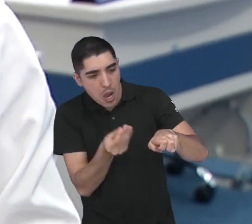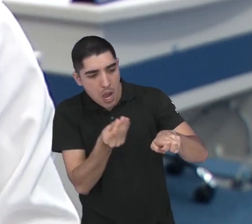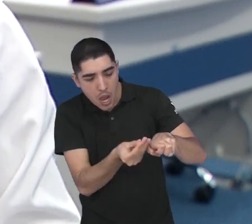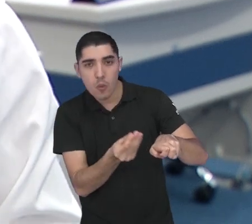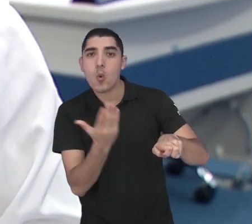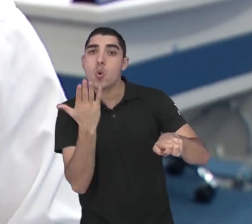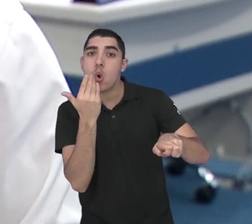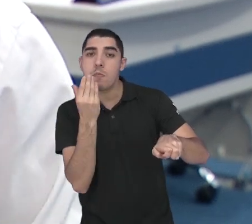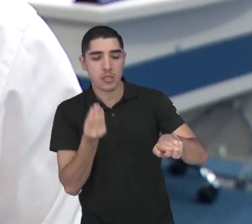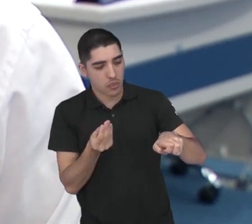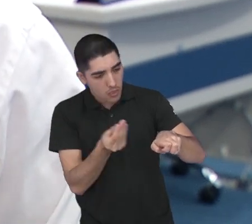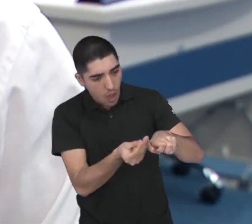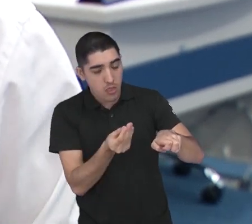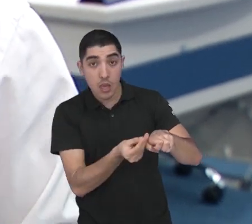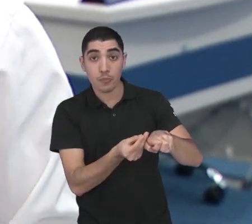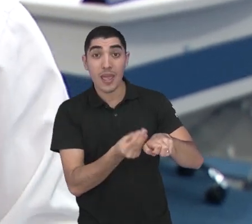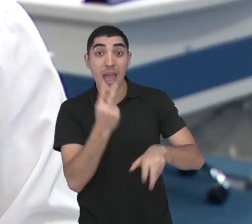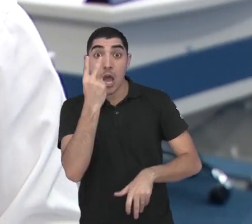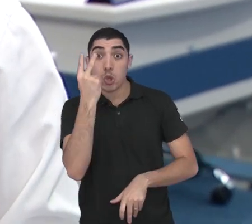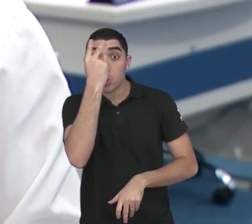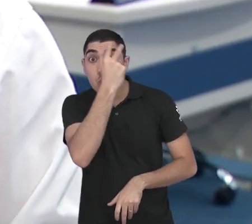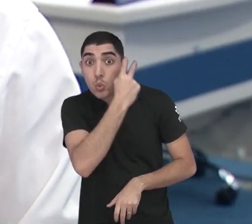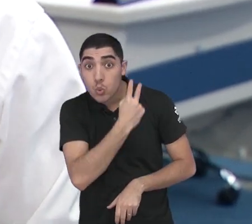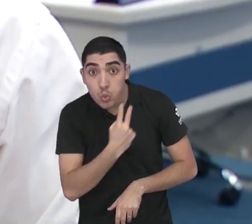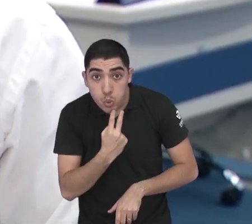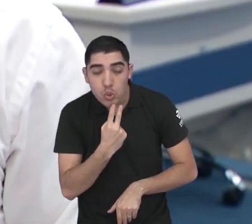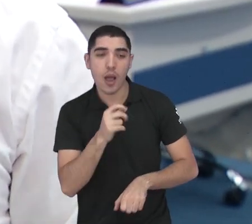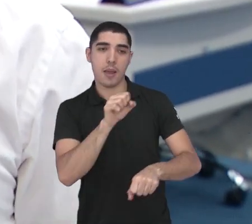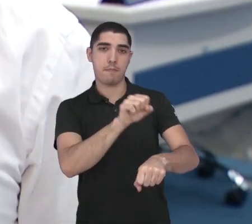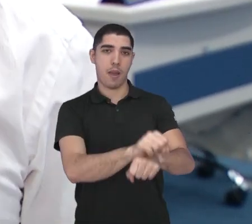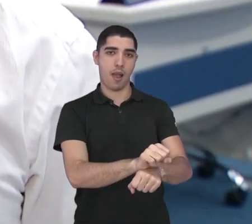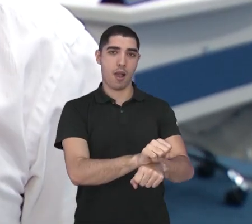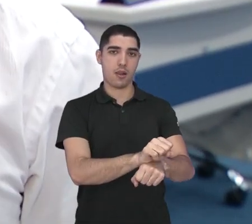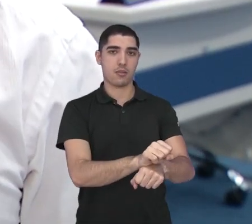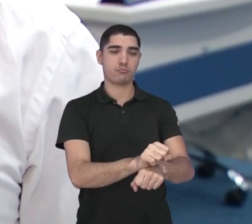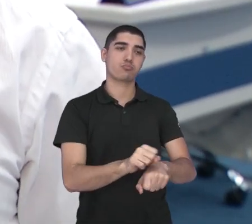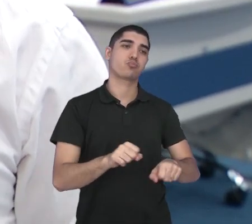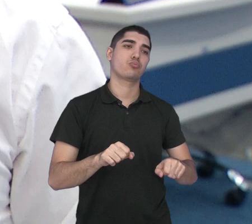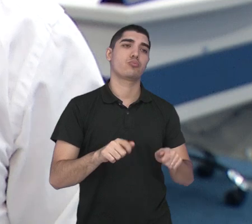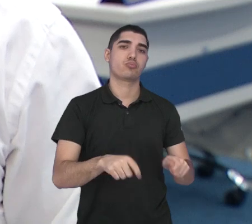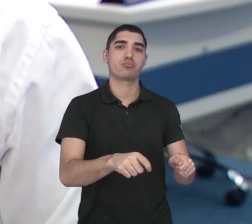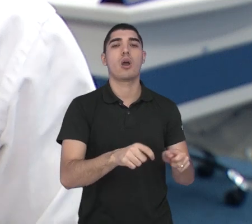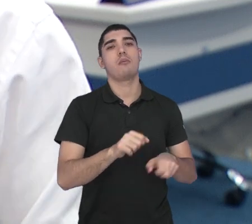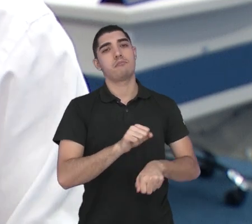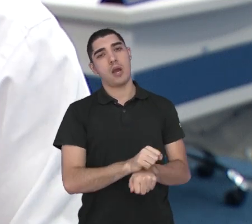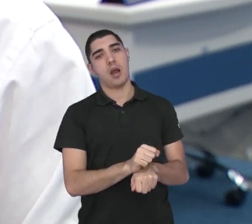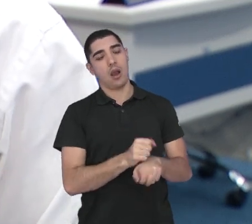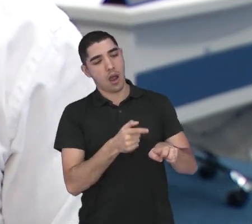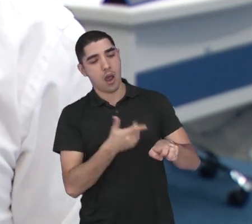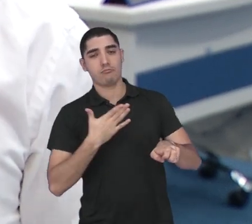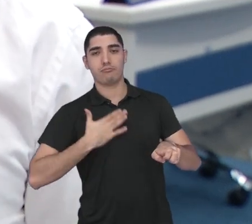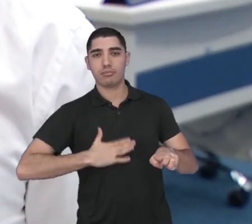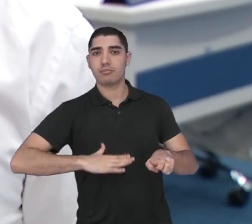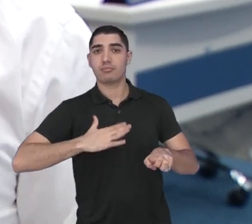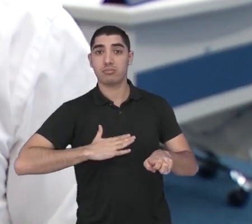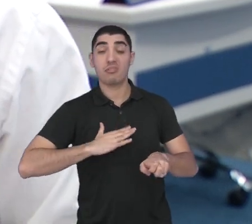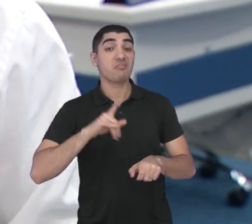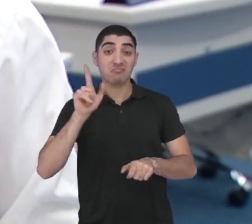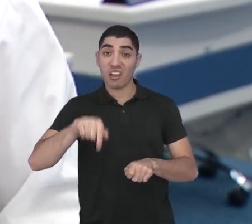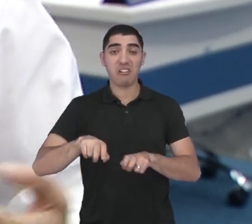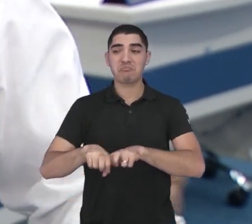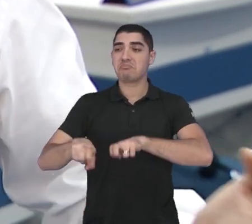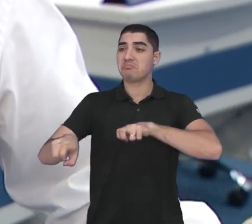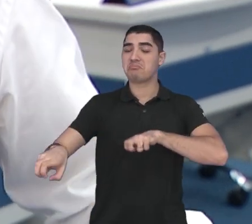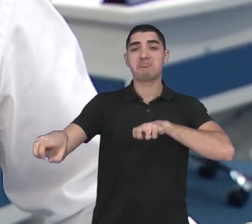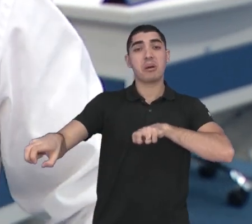dando alimentação para o animal, né? Parada em cada 2 horas para poder fazer a hidratação do animal,